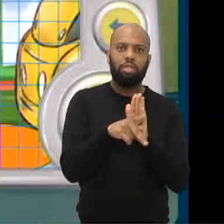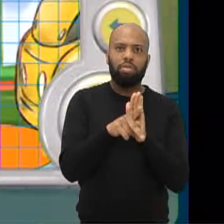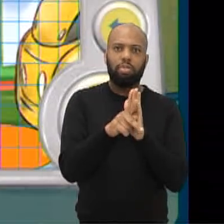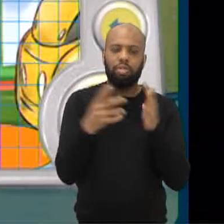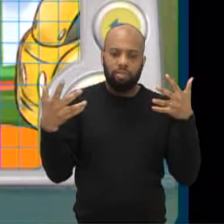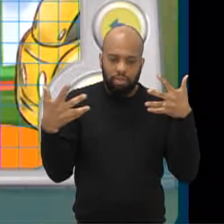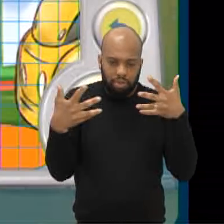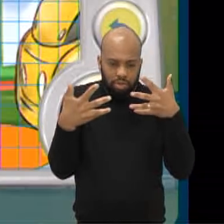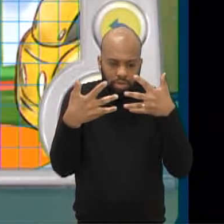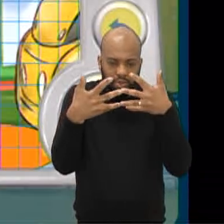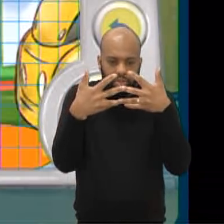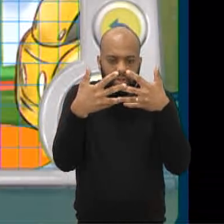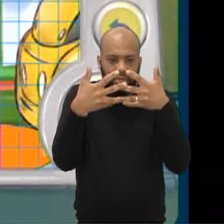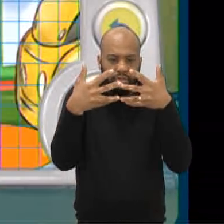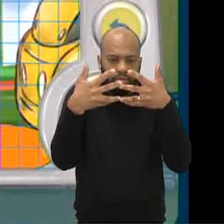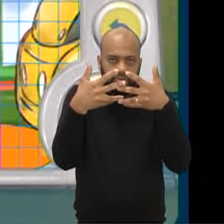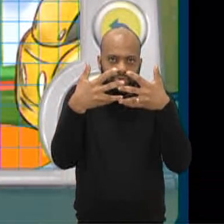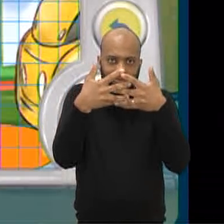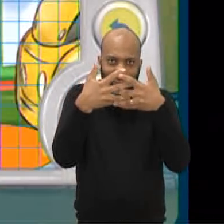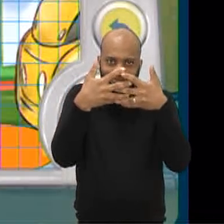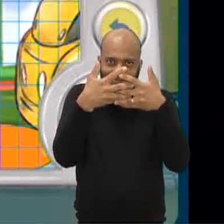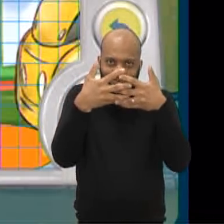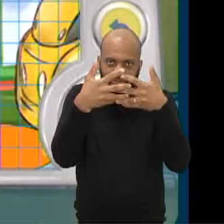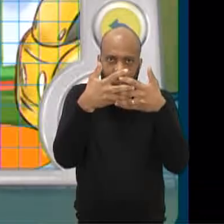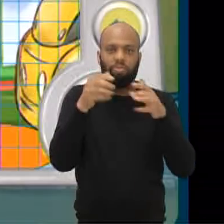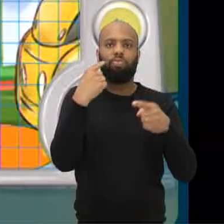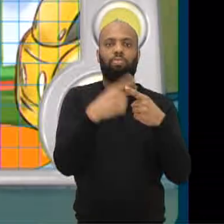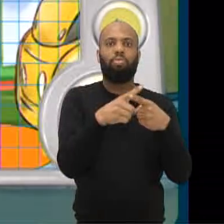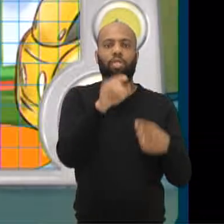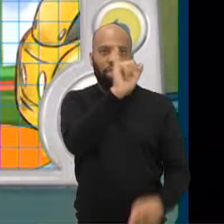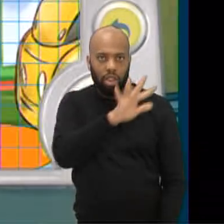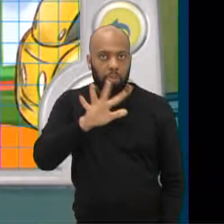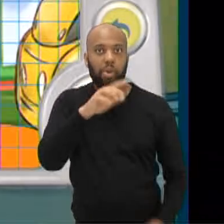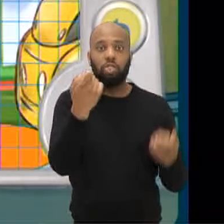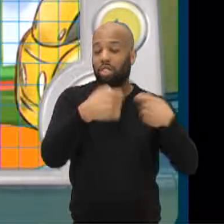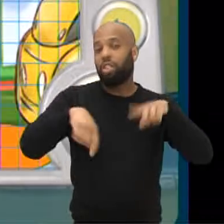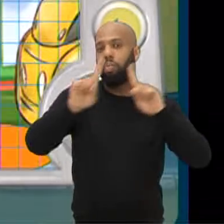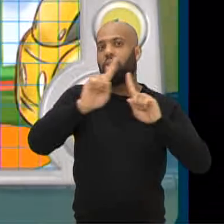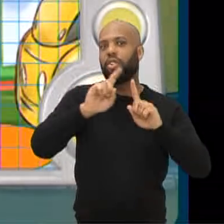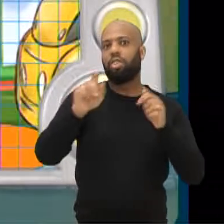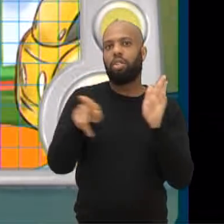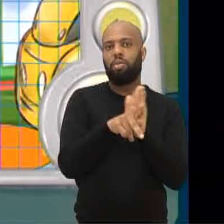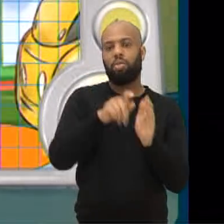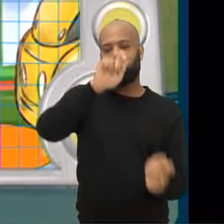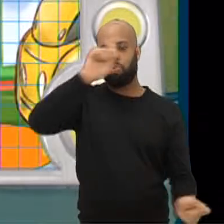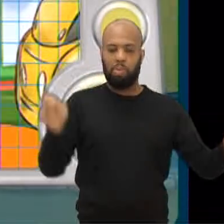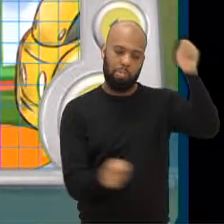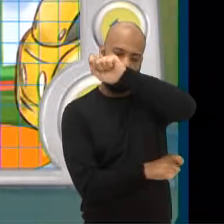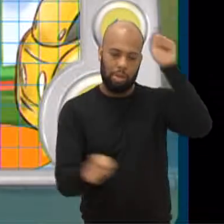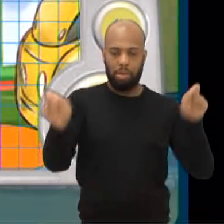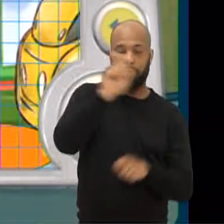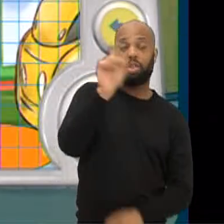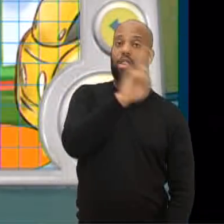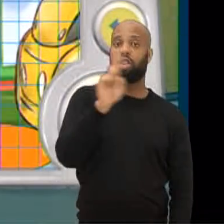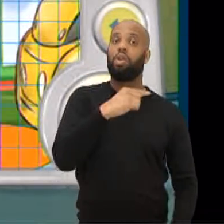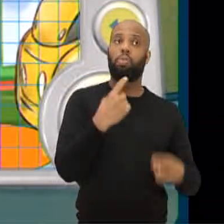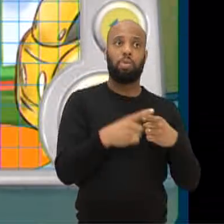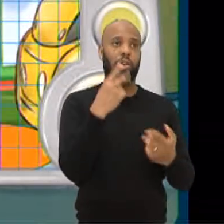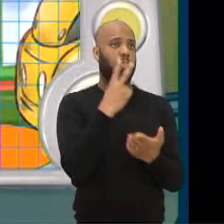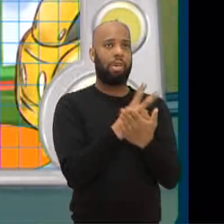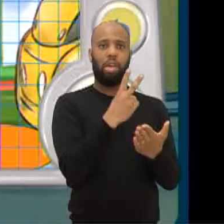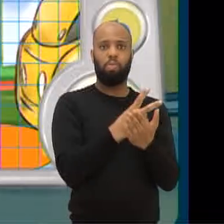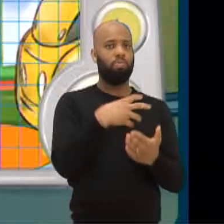encaixe da figura. Nesse caso, a figura ela não precisa ser rotacionada, pois ela está no